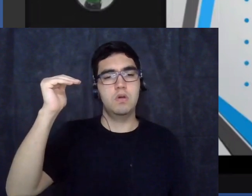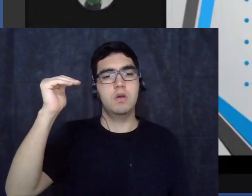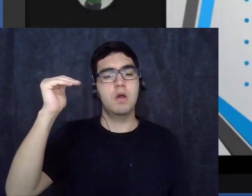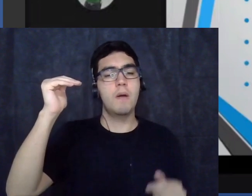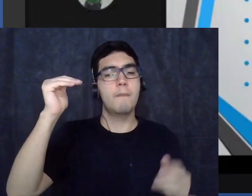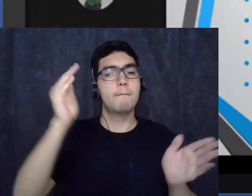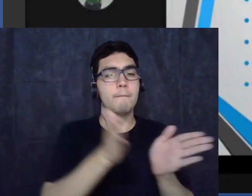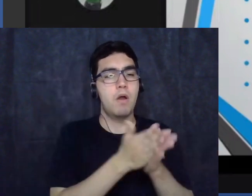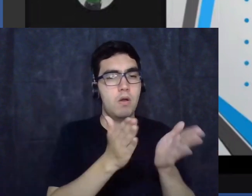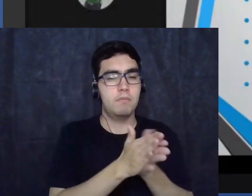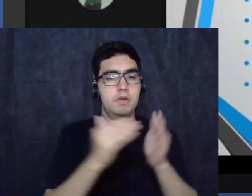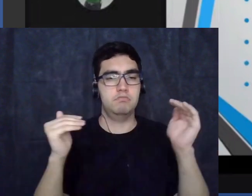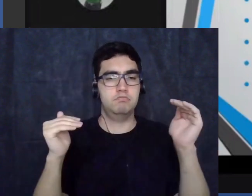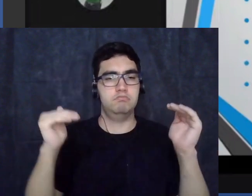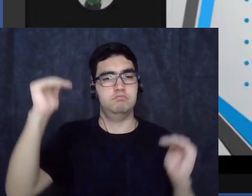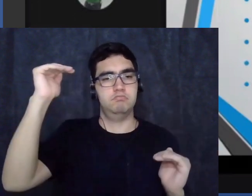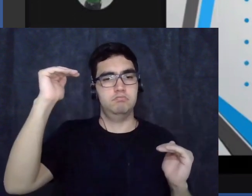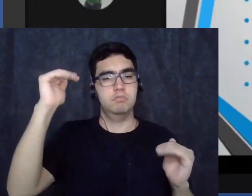mulher?